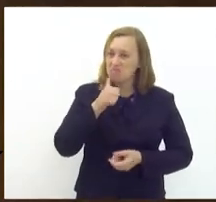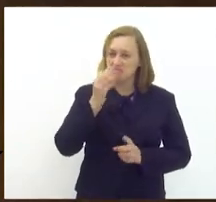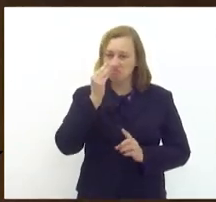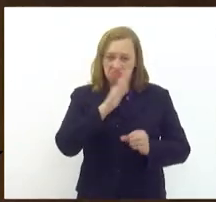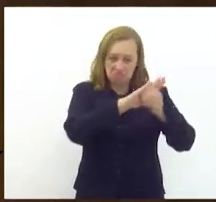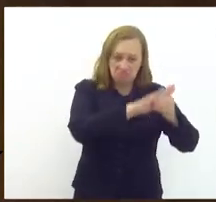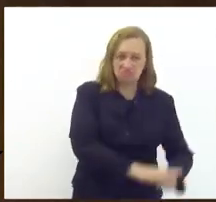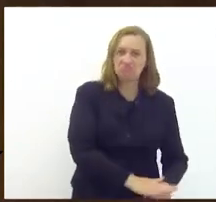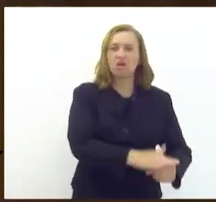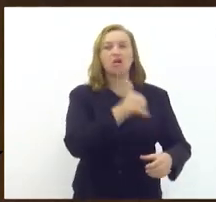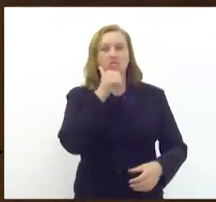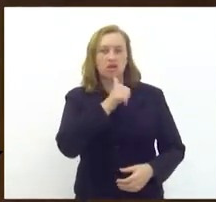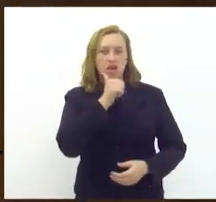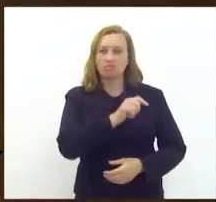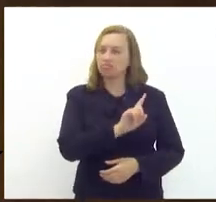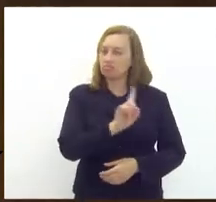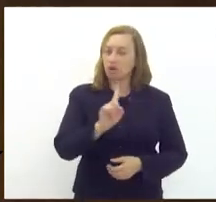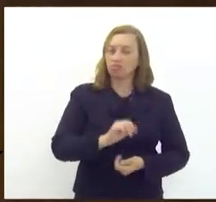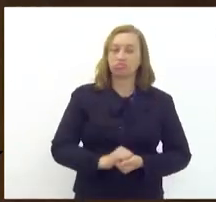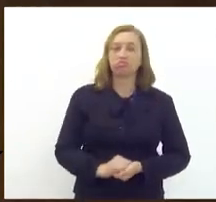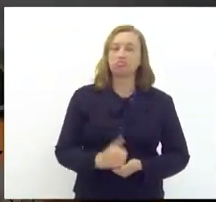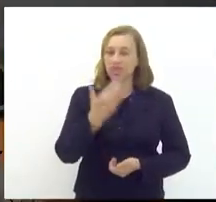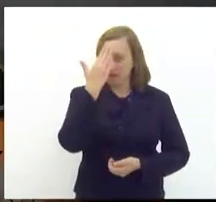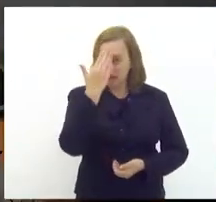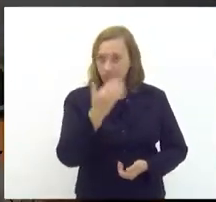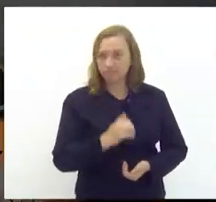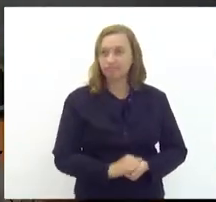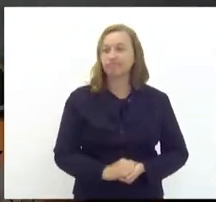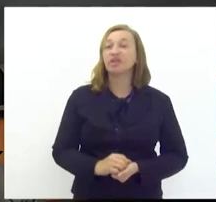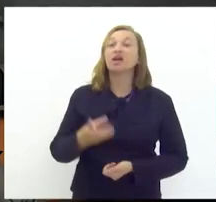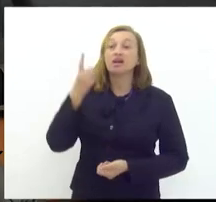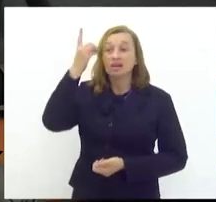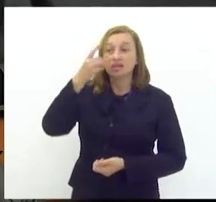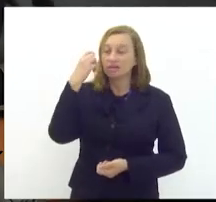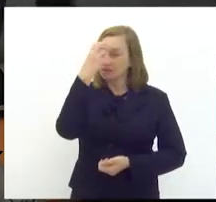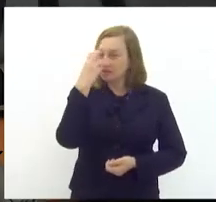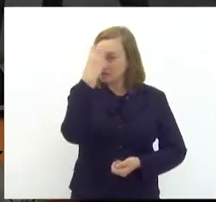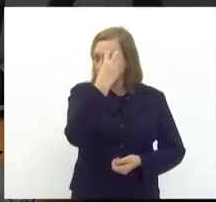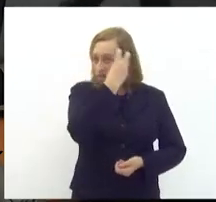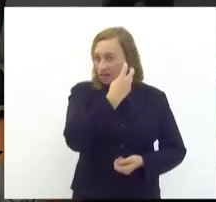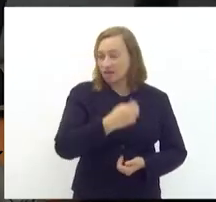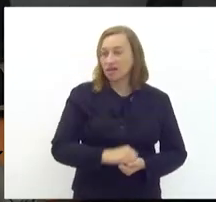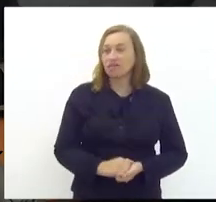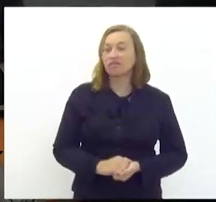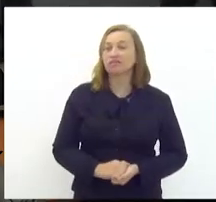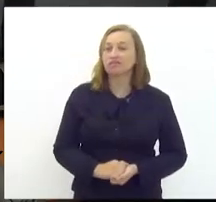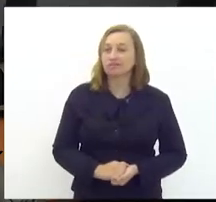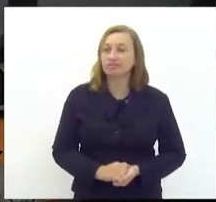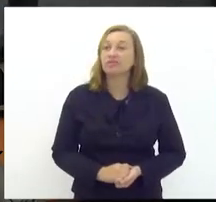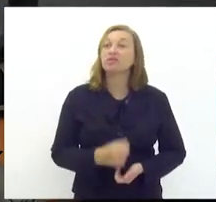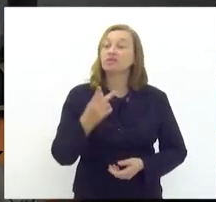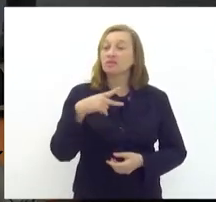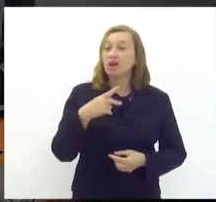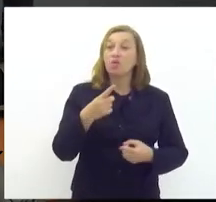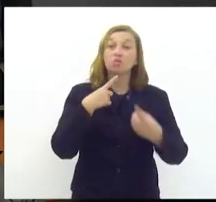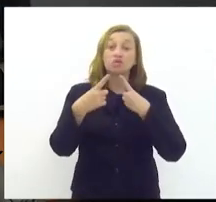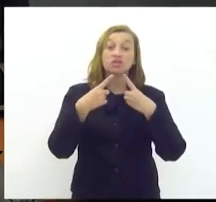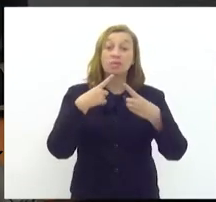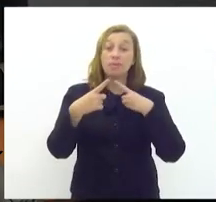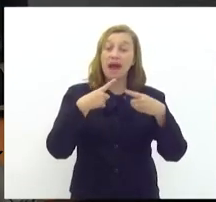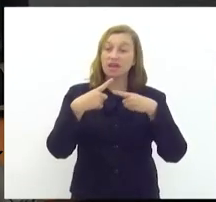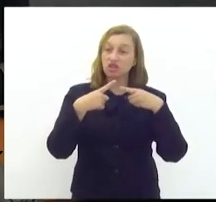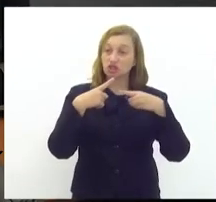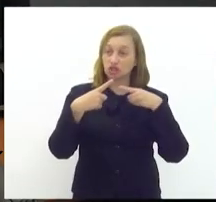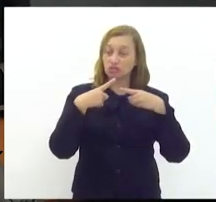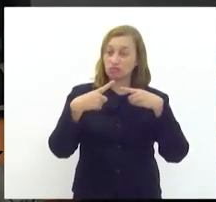com destaque no seu governo Obrigado Deputado é Verônica por favor um